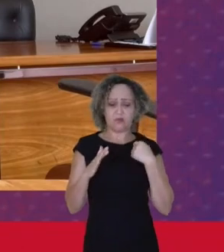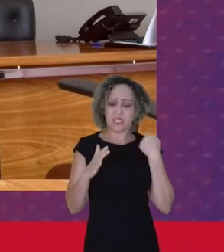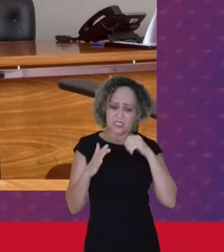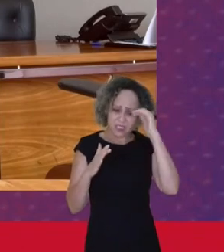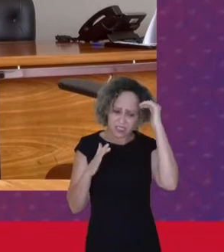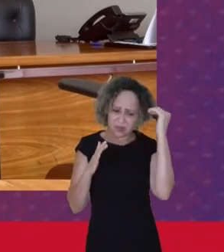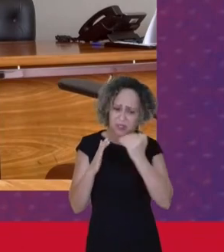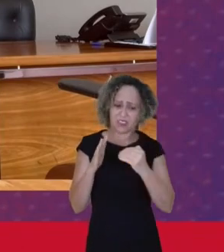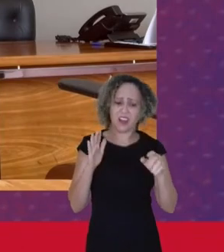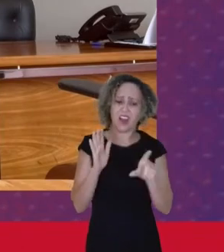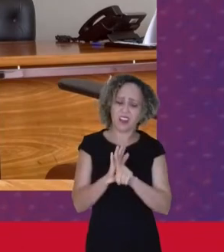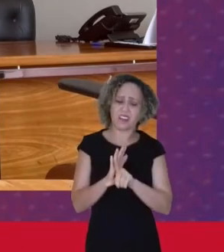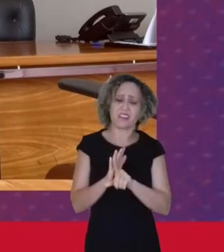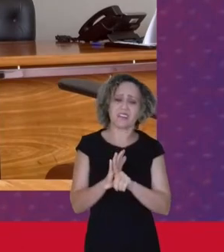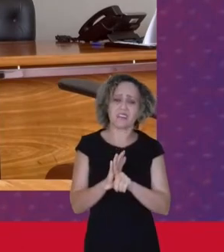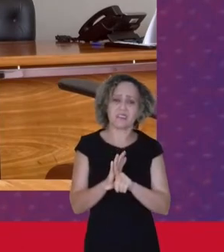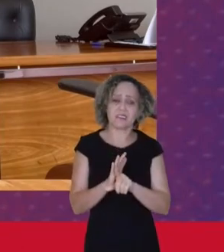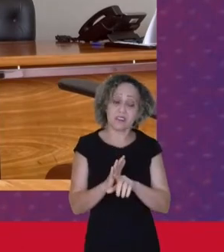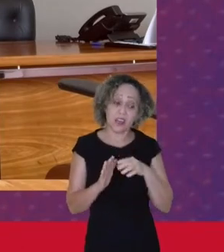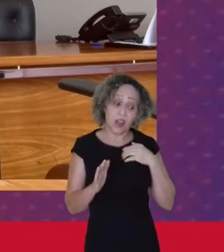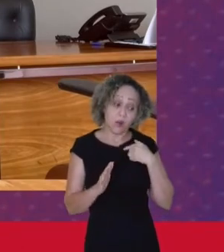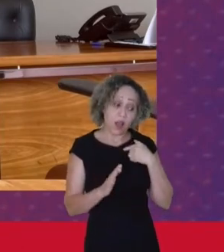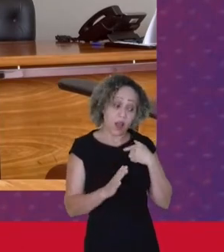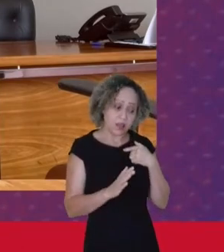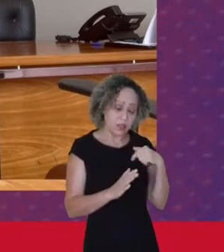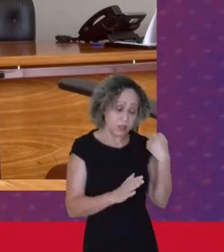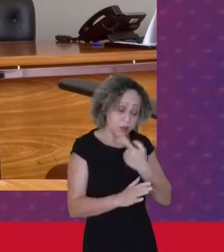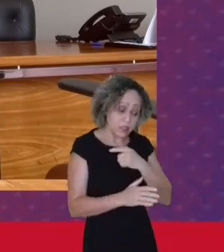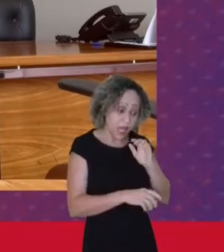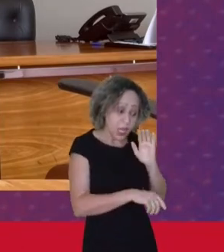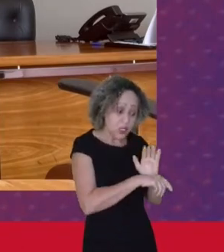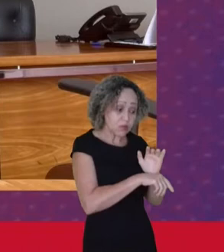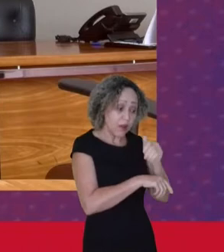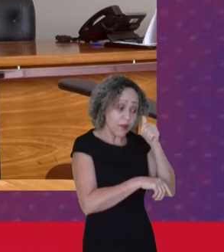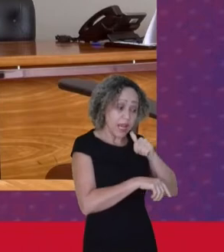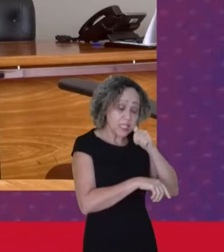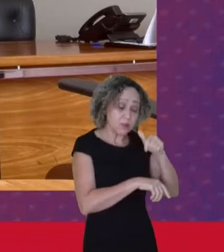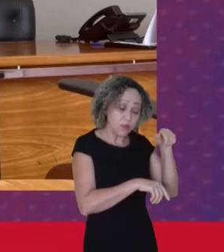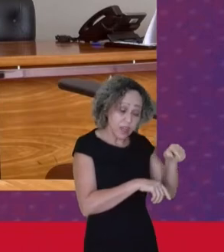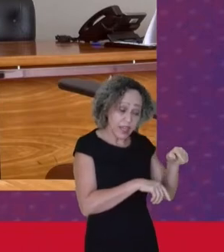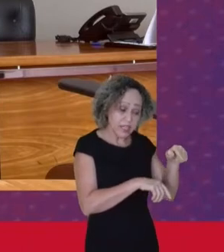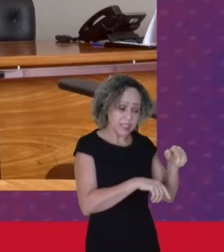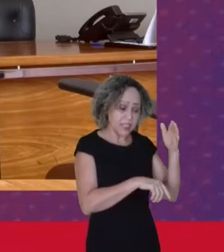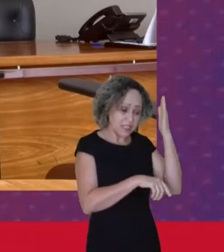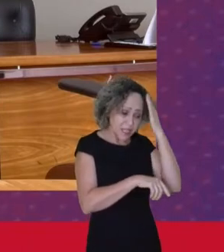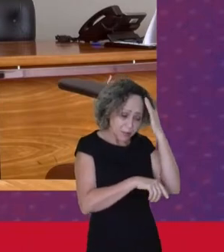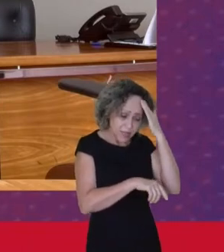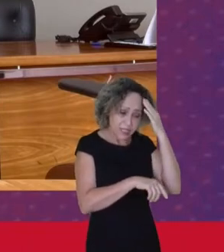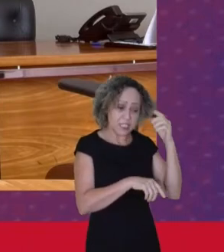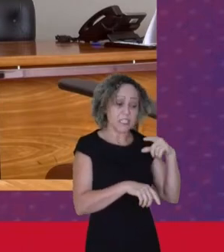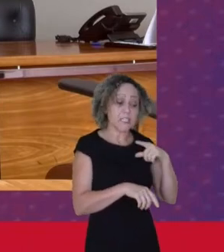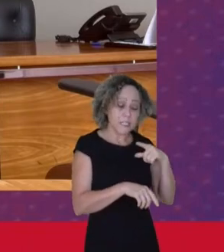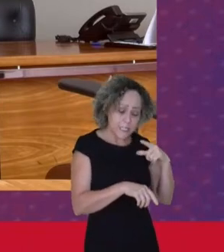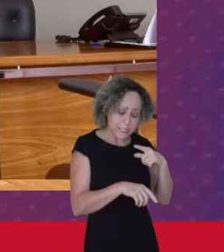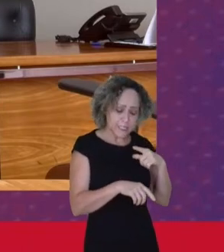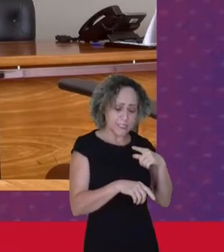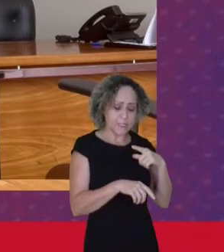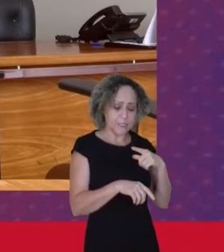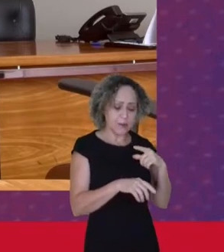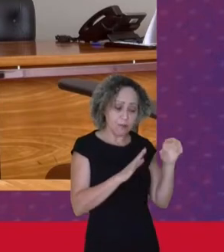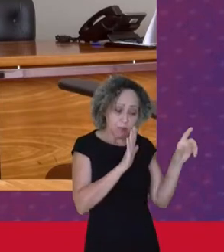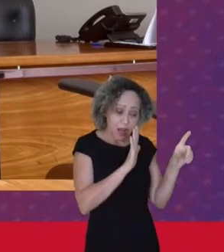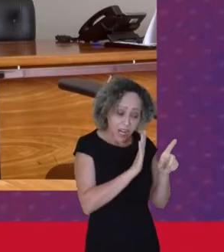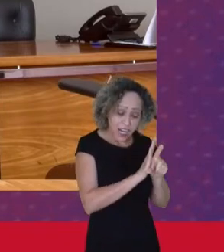tinham uma ferramenta completa de denúncia, de orientação e de atendimento para combater essa violência psicológica que